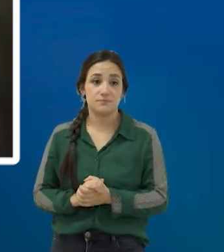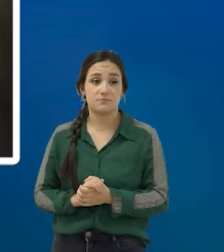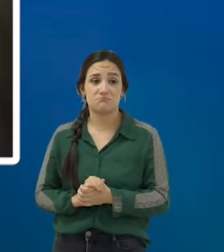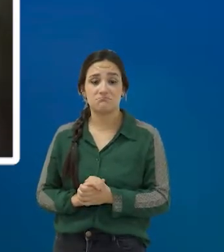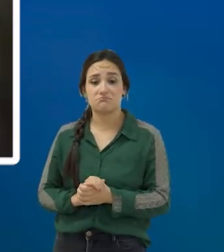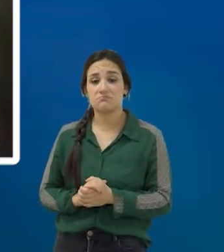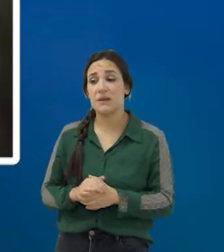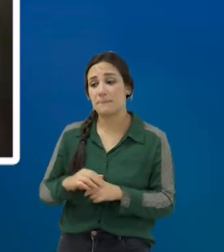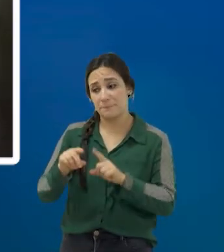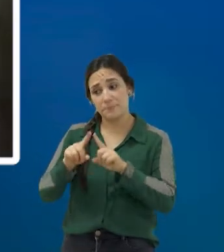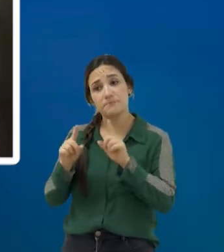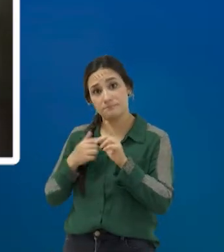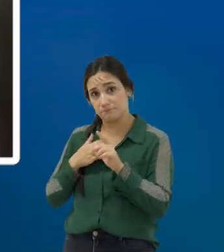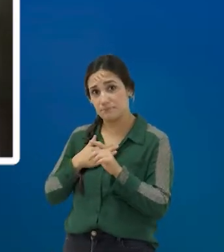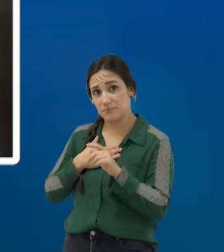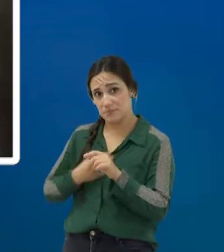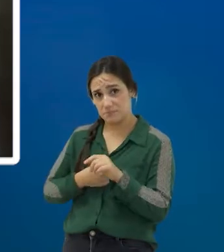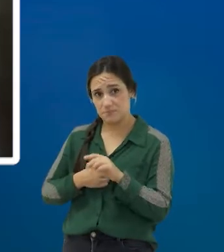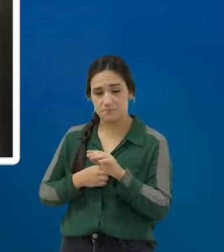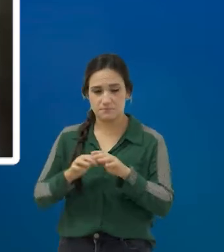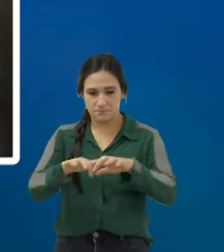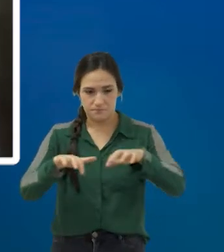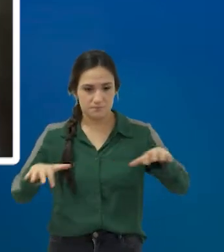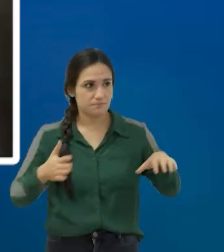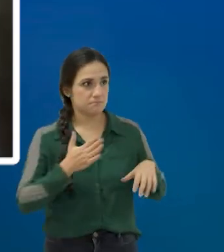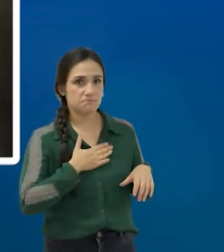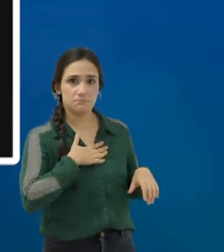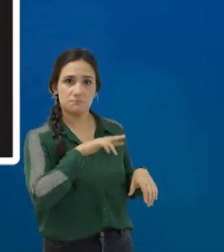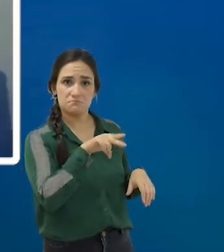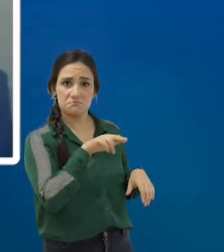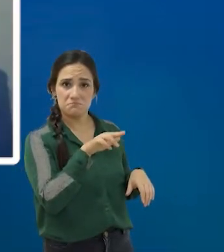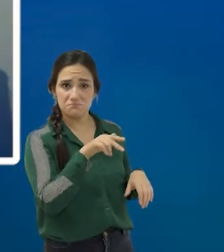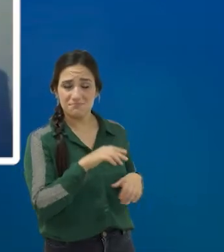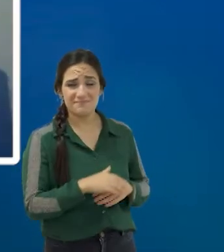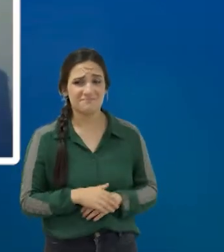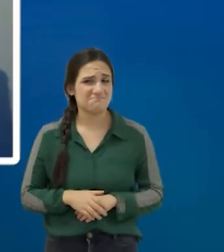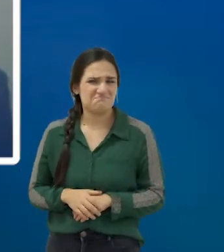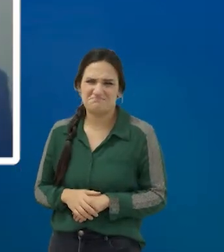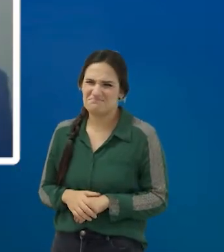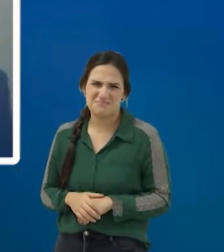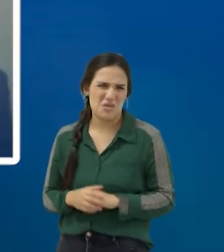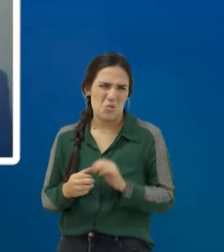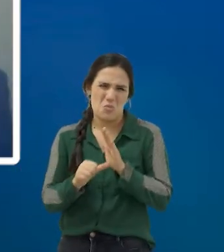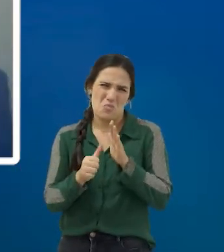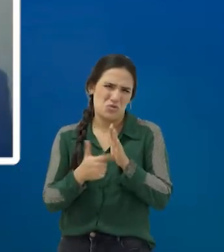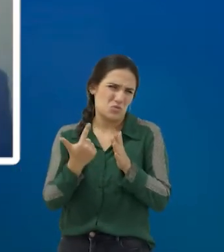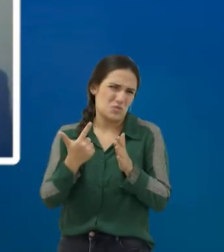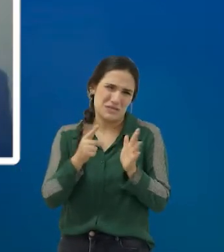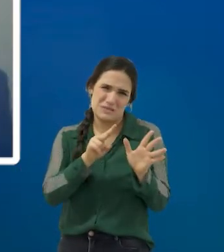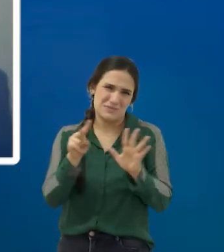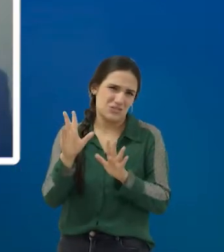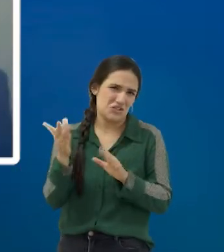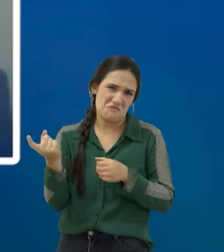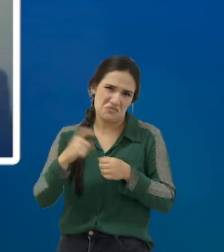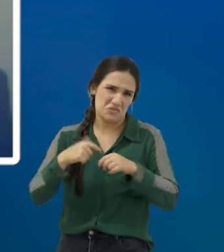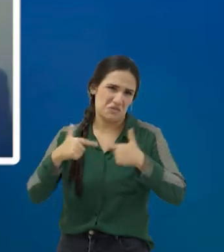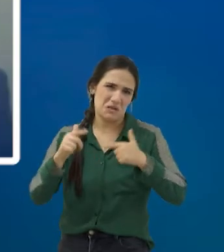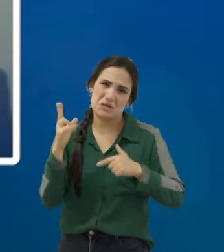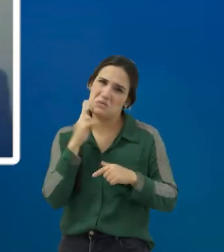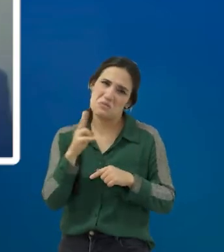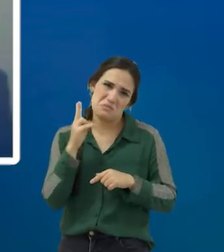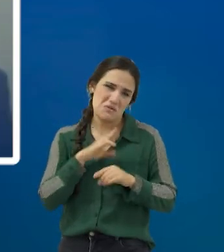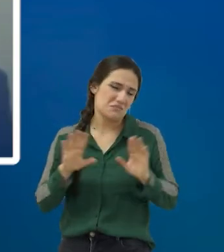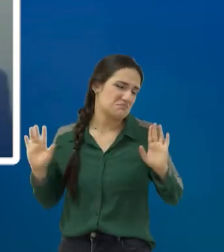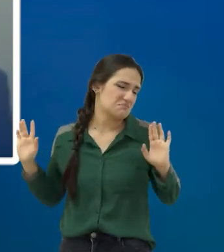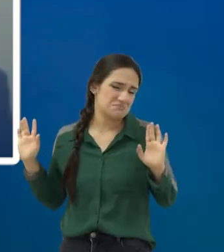está doando, é bem tranquilo. O meu irmão, assim, em uma semana, 2 semanas, já tinha voltado a trabalhar. Então,